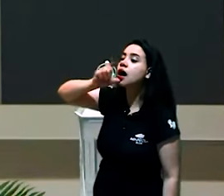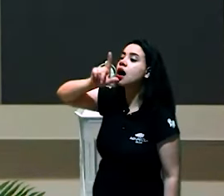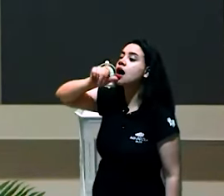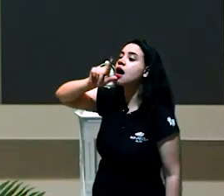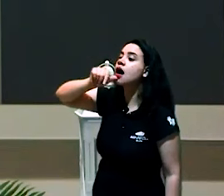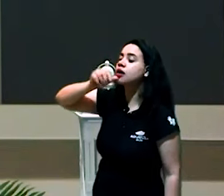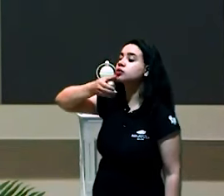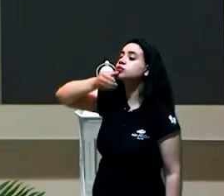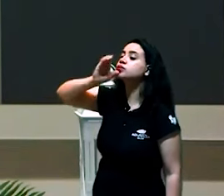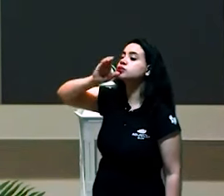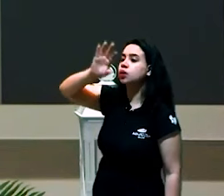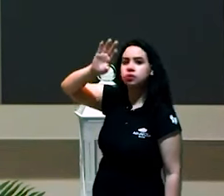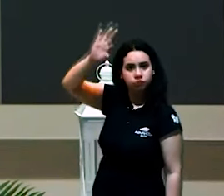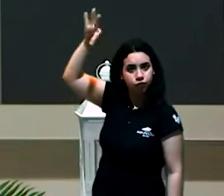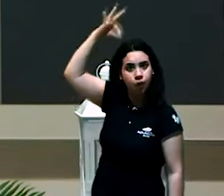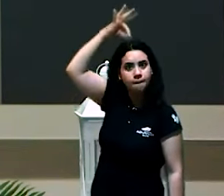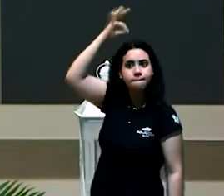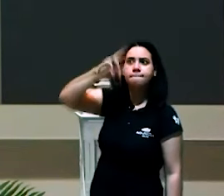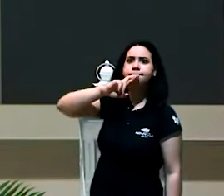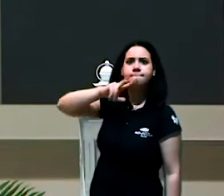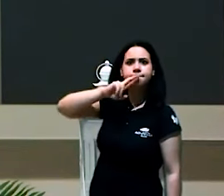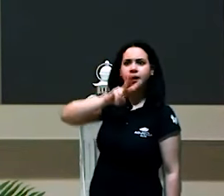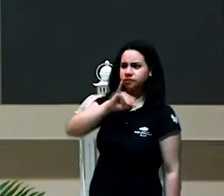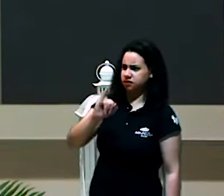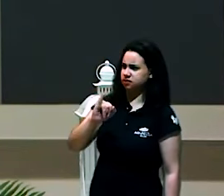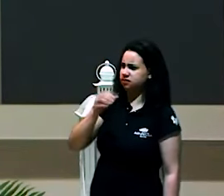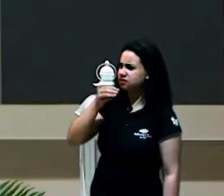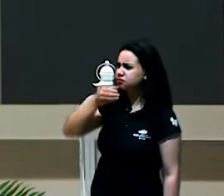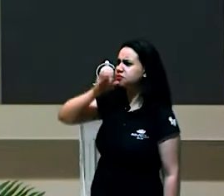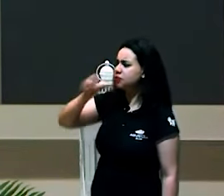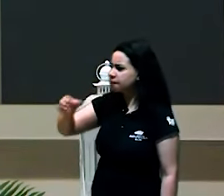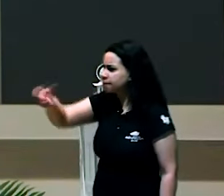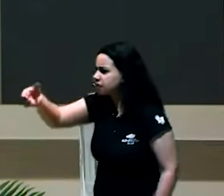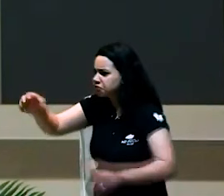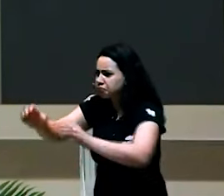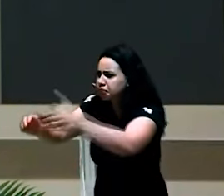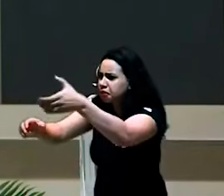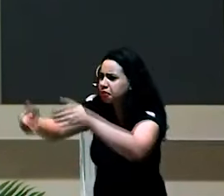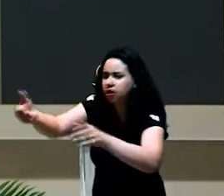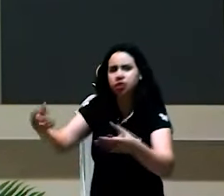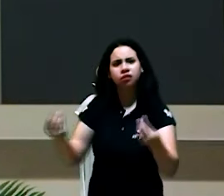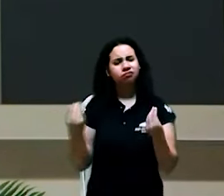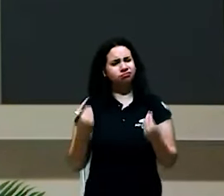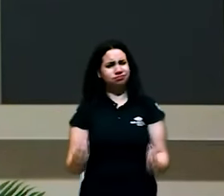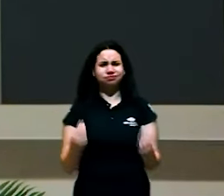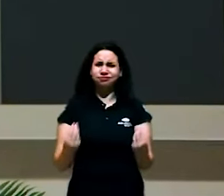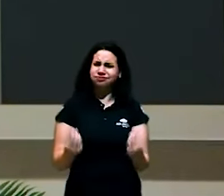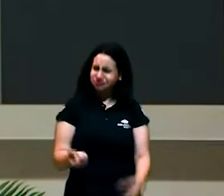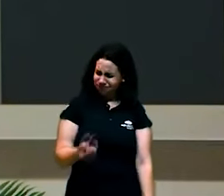água para ser bautizado. Fui noutra igreja onde colocaram uma